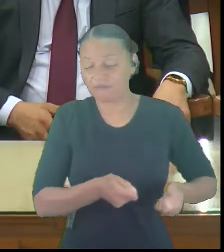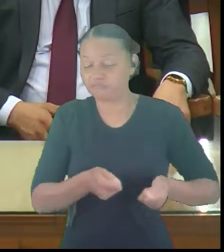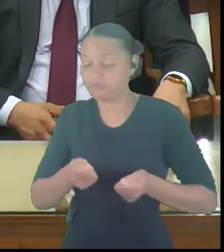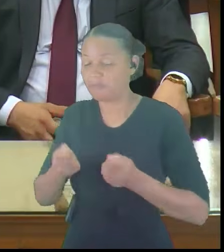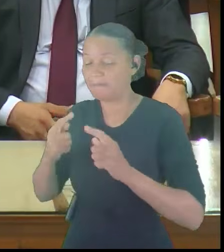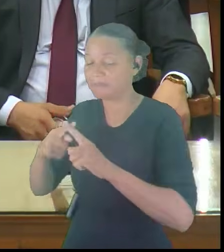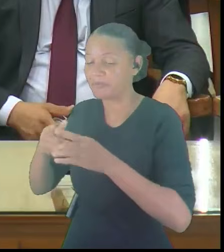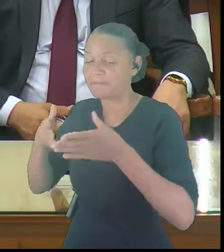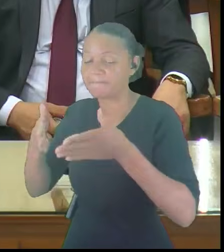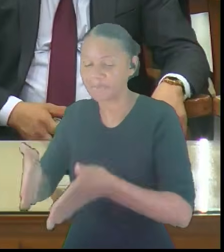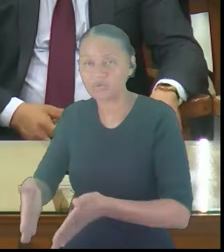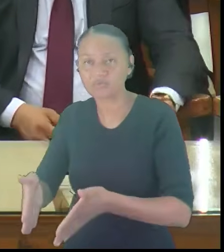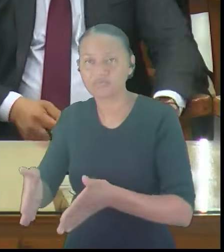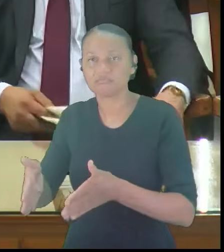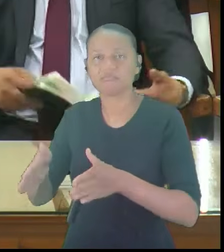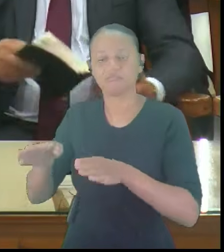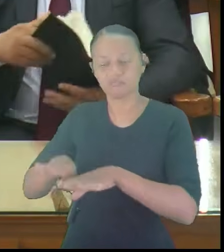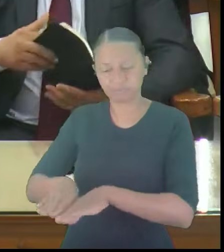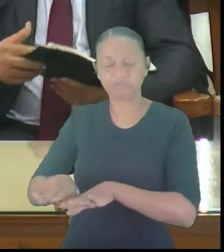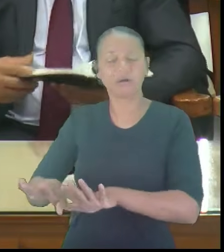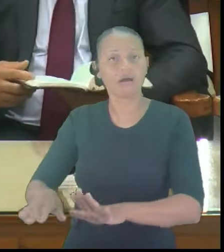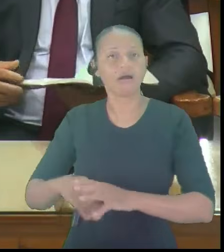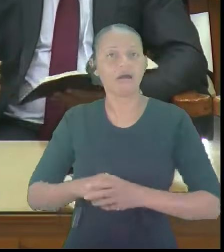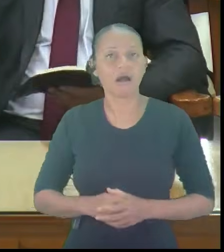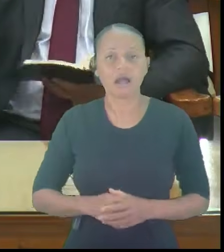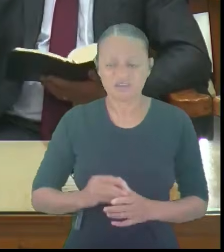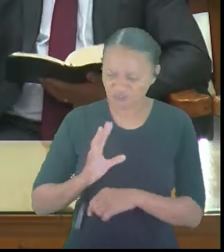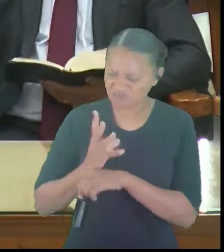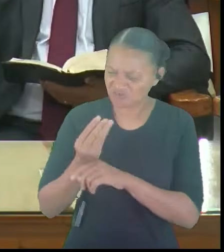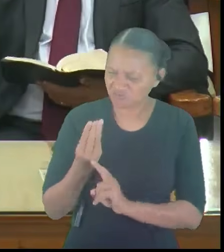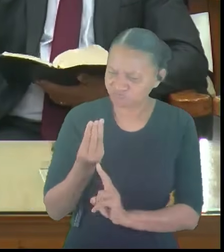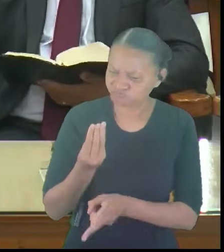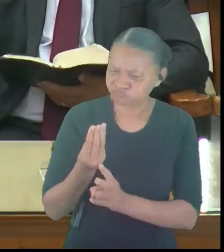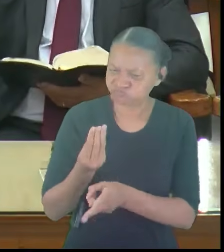vitoriosa. Aconteça o que acontecer, a